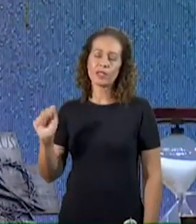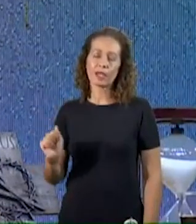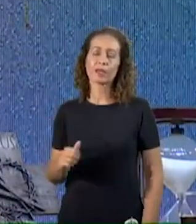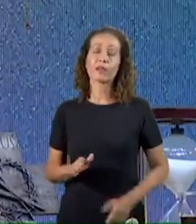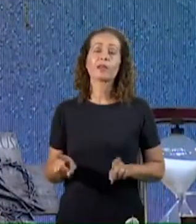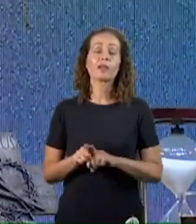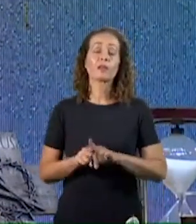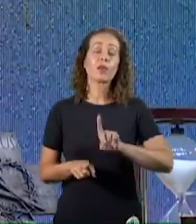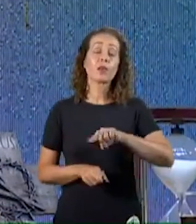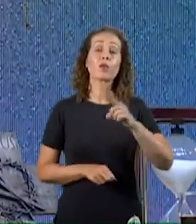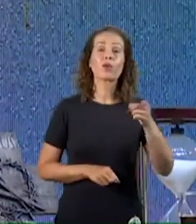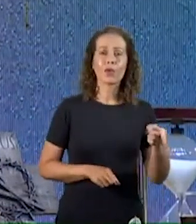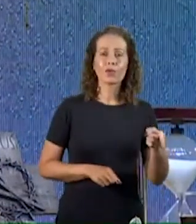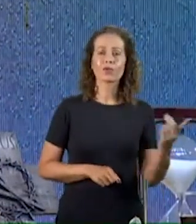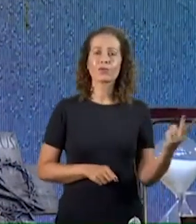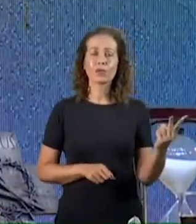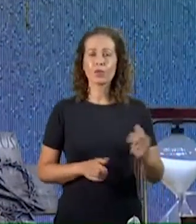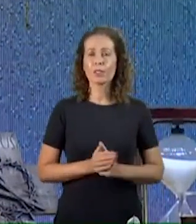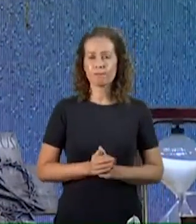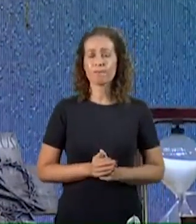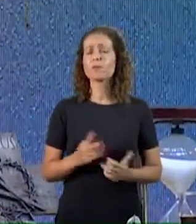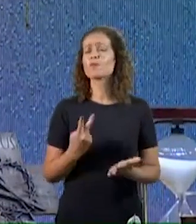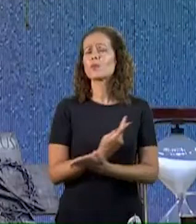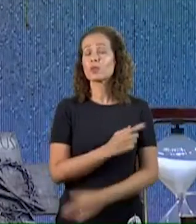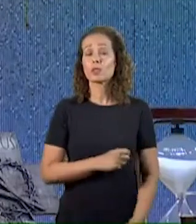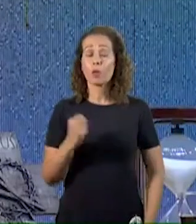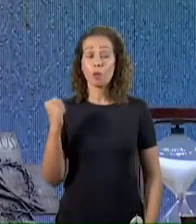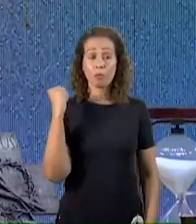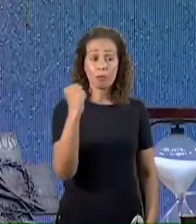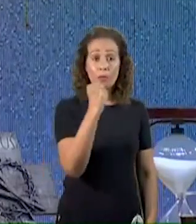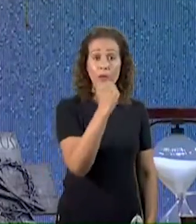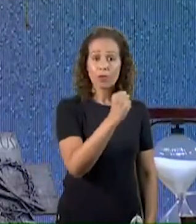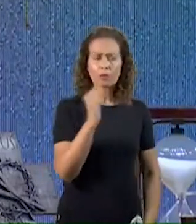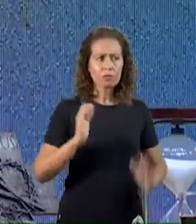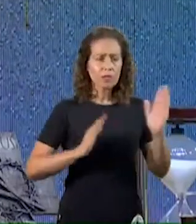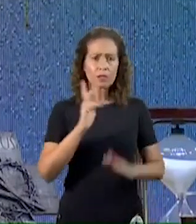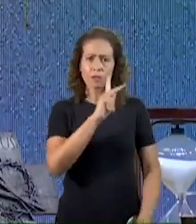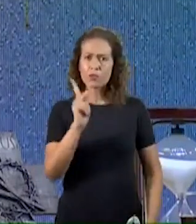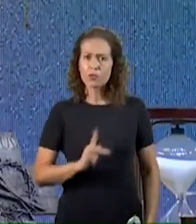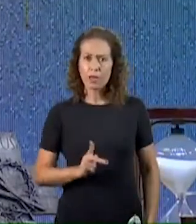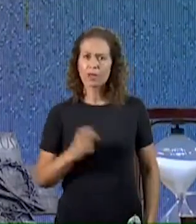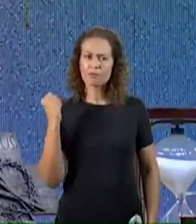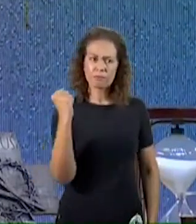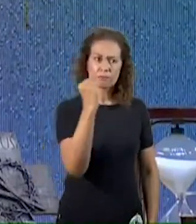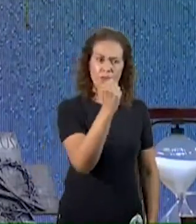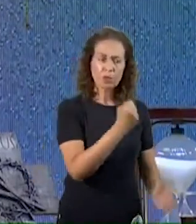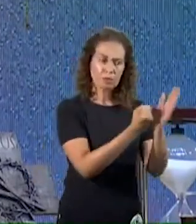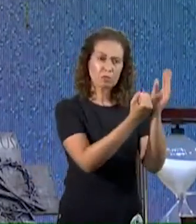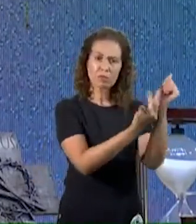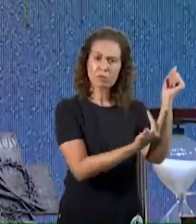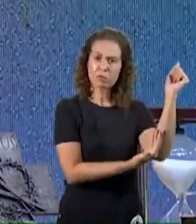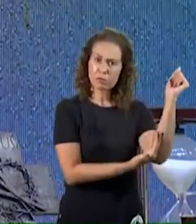e Amasa, filho de Jeté. Ele os matou derramando sangue em tempo de paz. Agiu como se estivesse em guerra, e com aquele